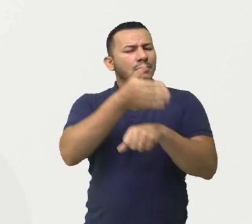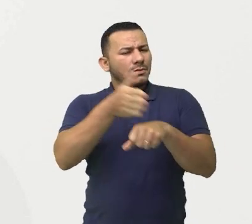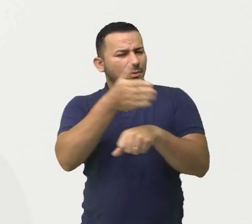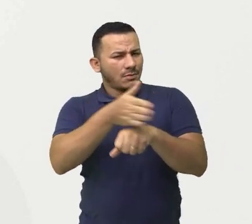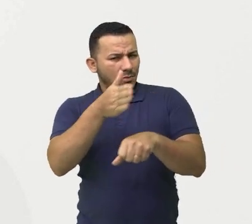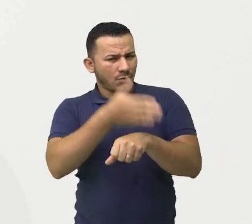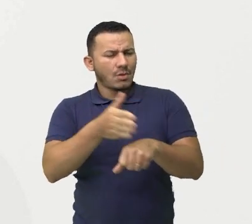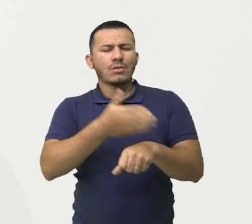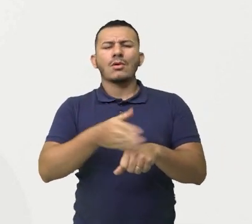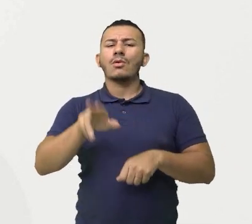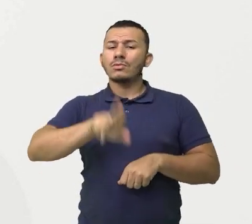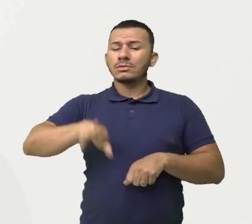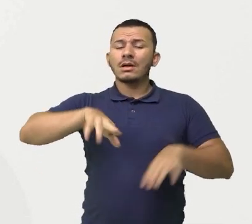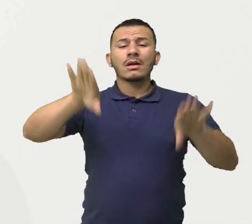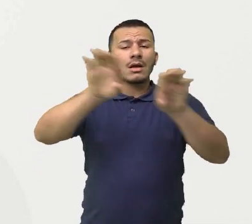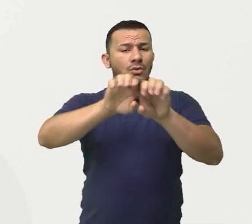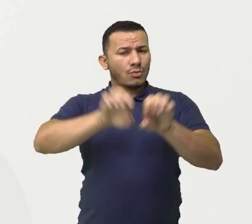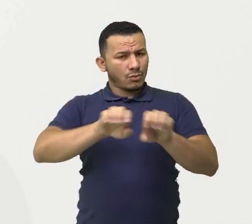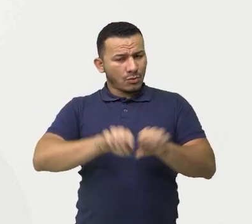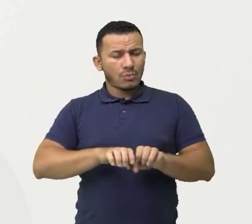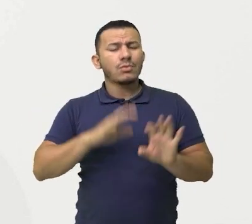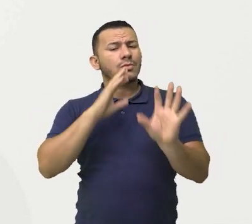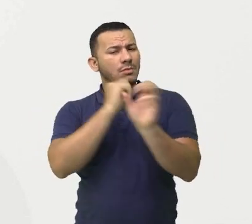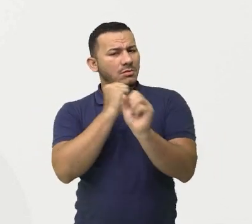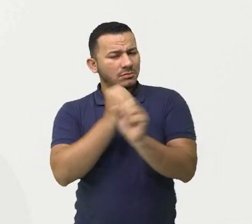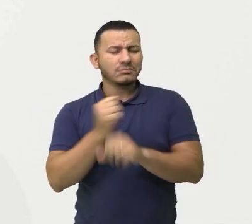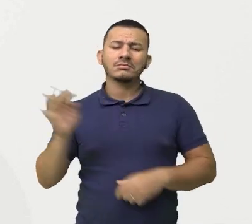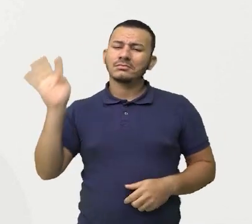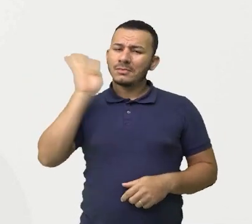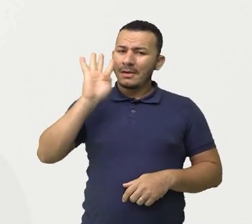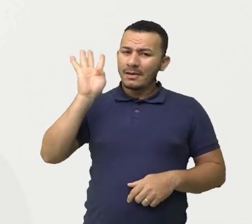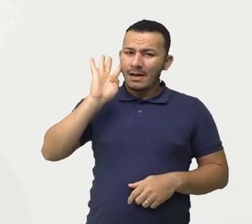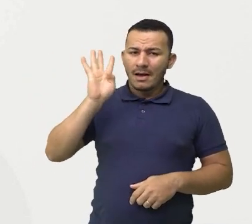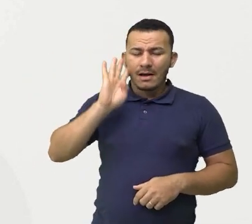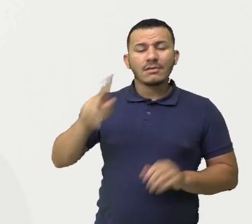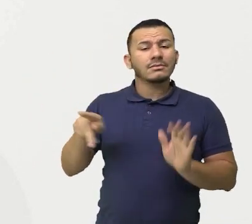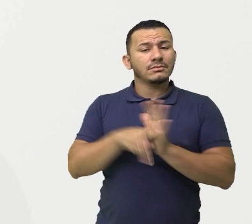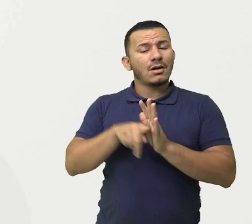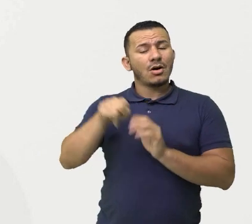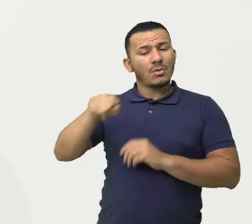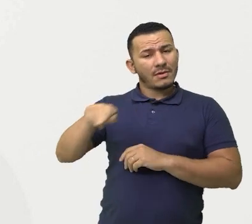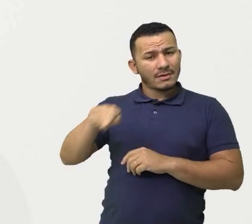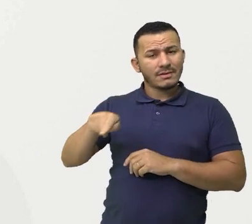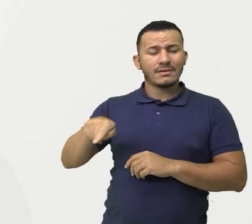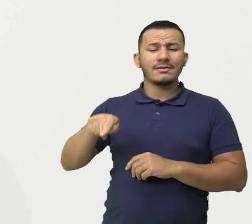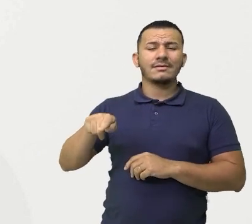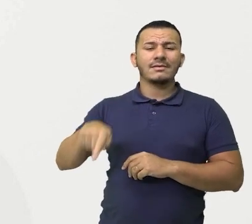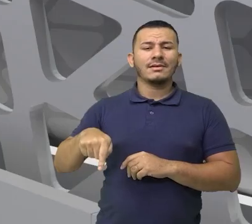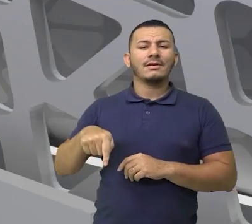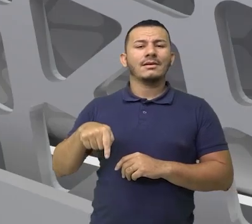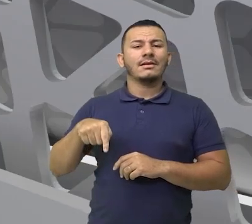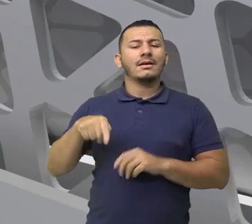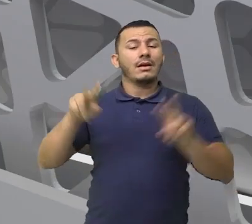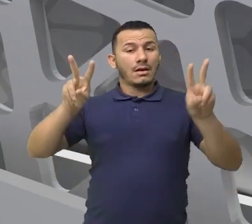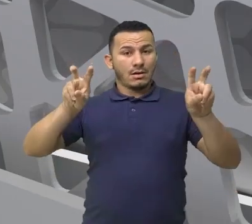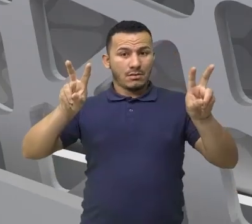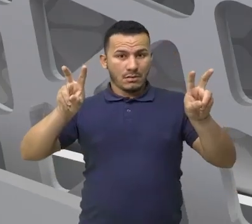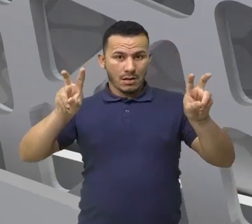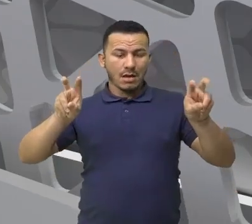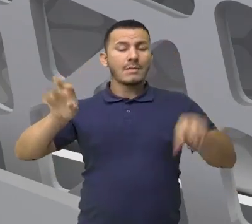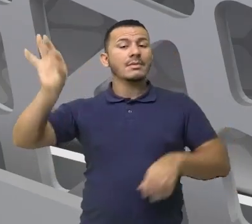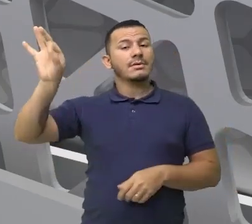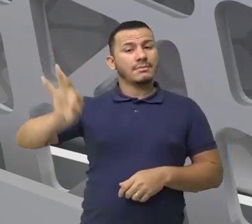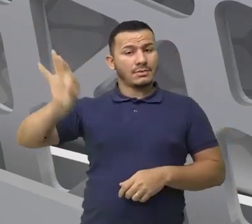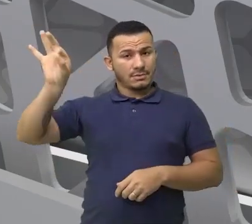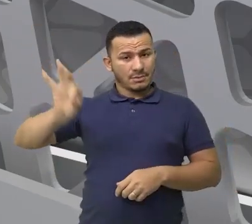aplicação bem bacana mesmo aí, né? Que se refere então aí ao conteúdo,